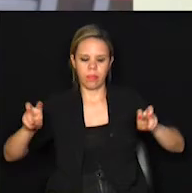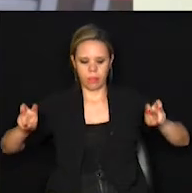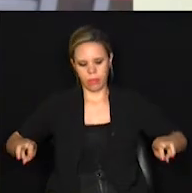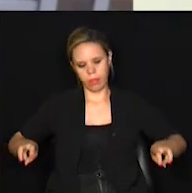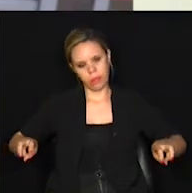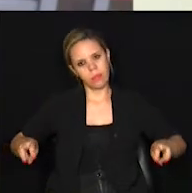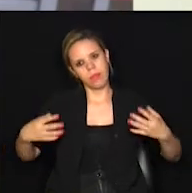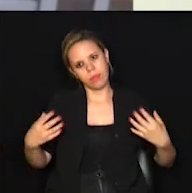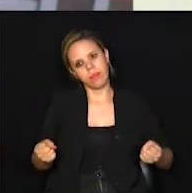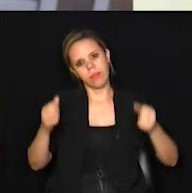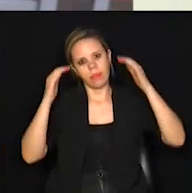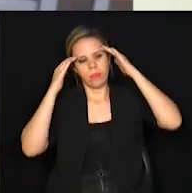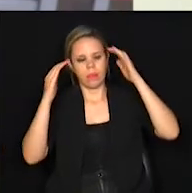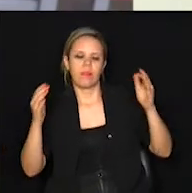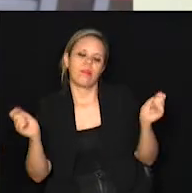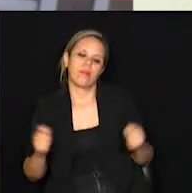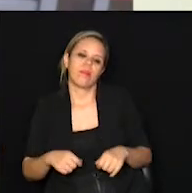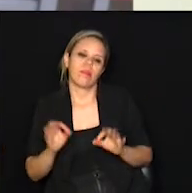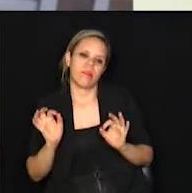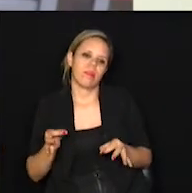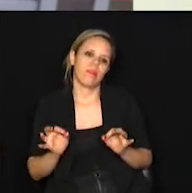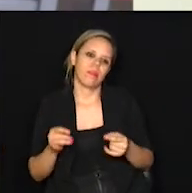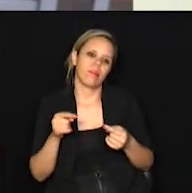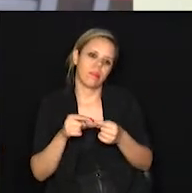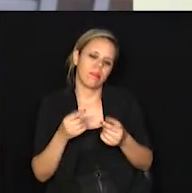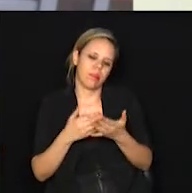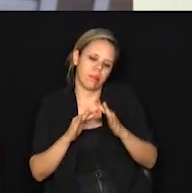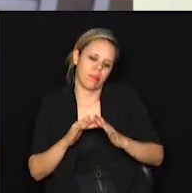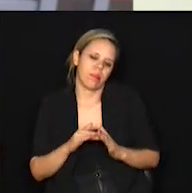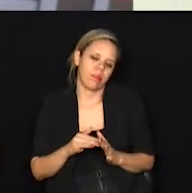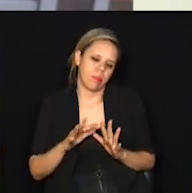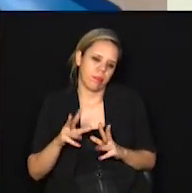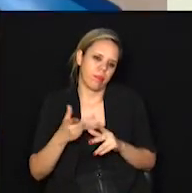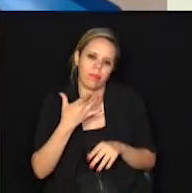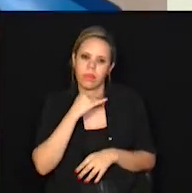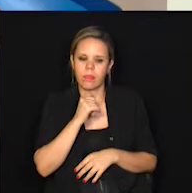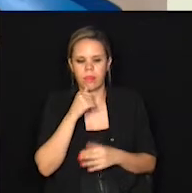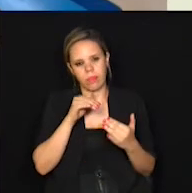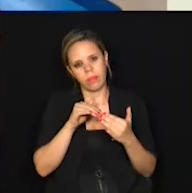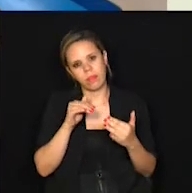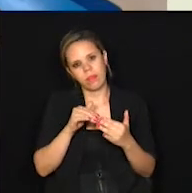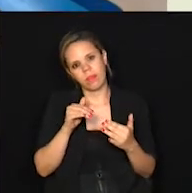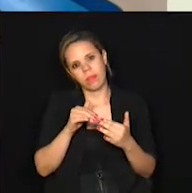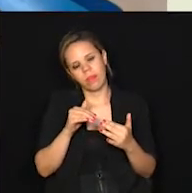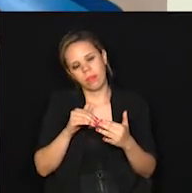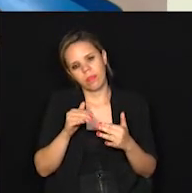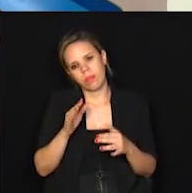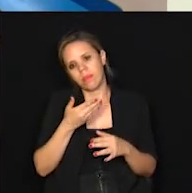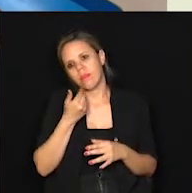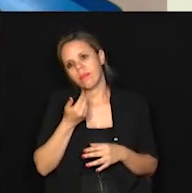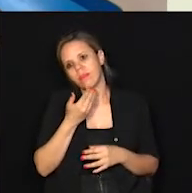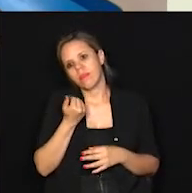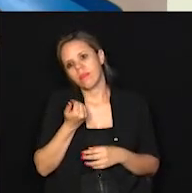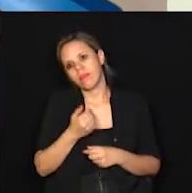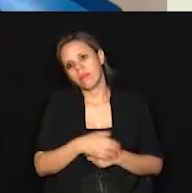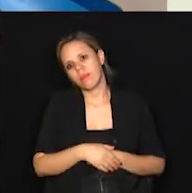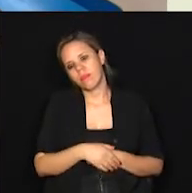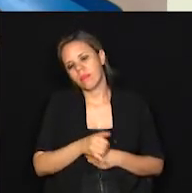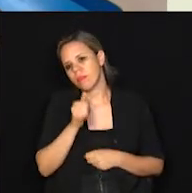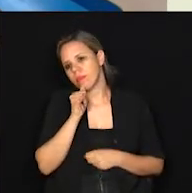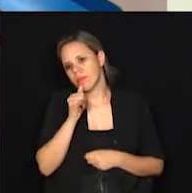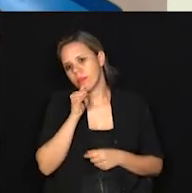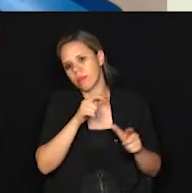só 22 crianças. Eu gostaria de salientar aqui que 35% de boa parte das nossas escolas, a gente não chega